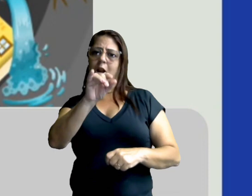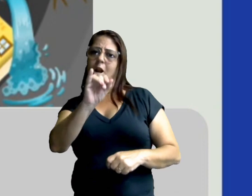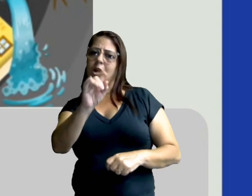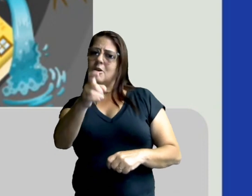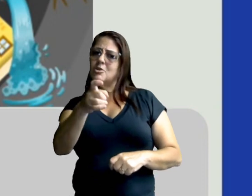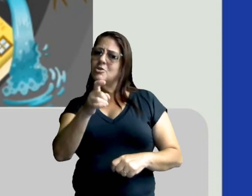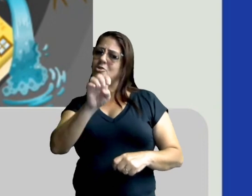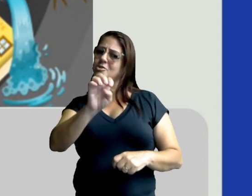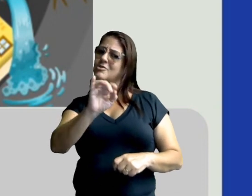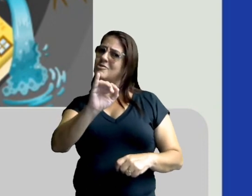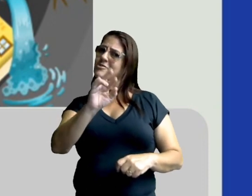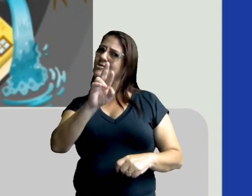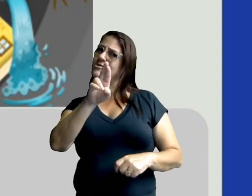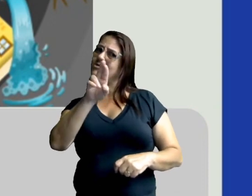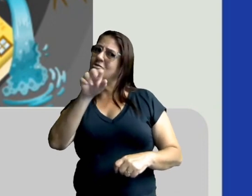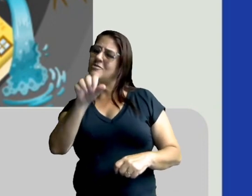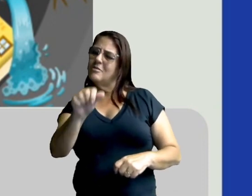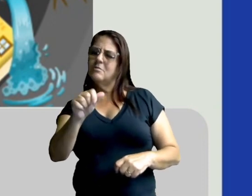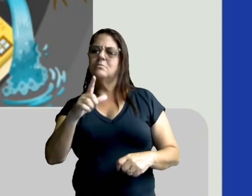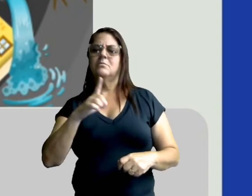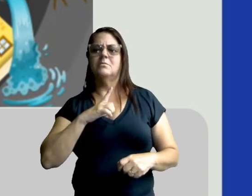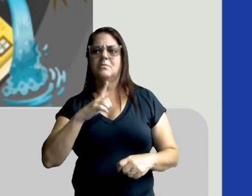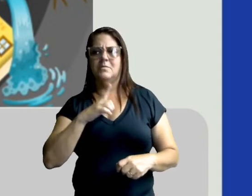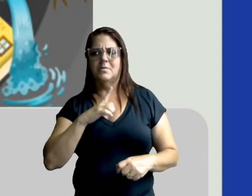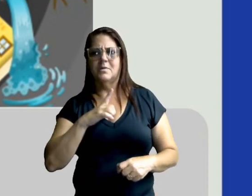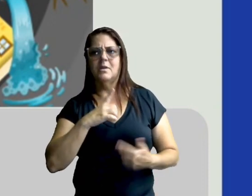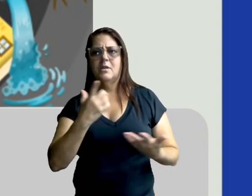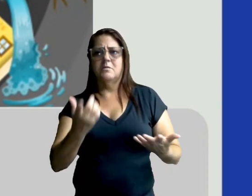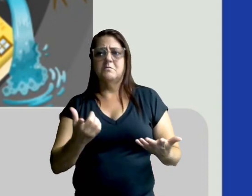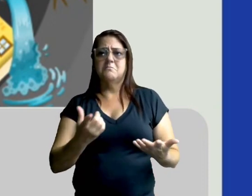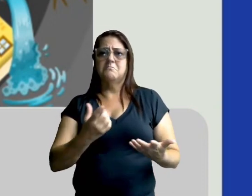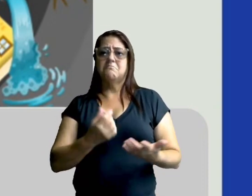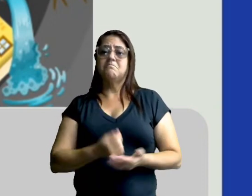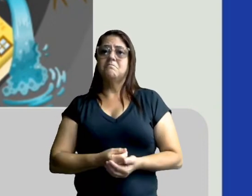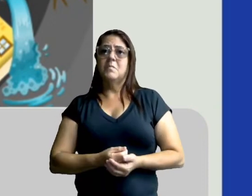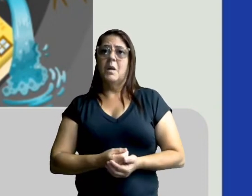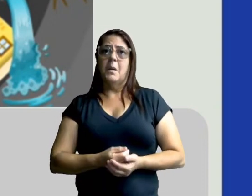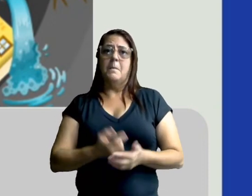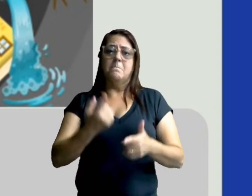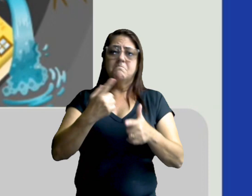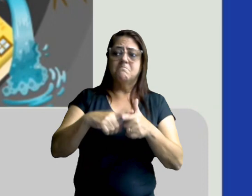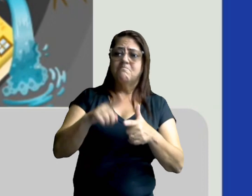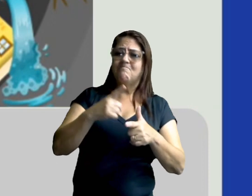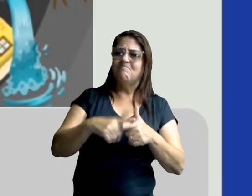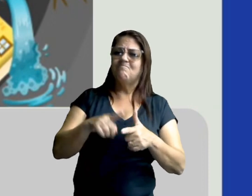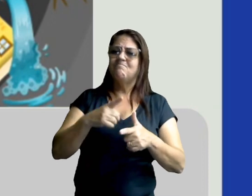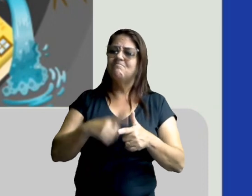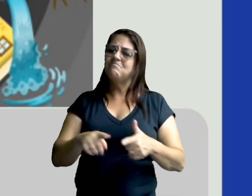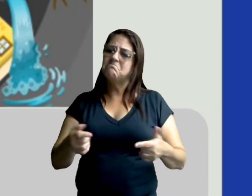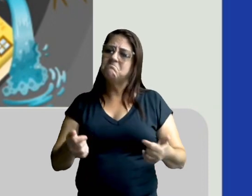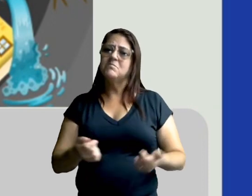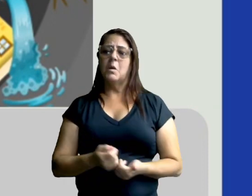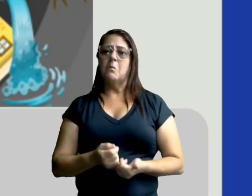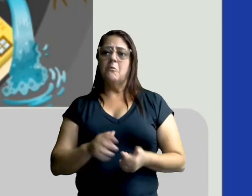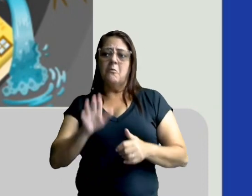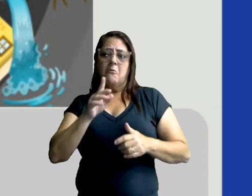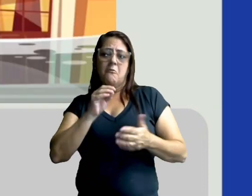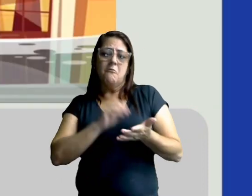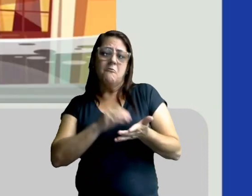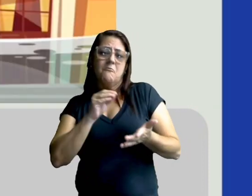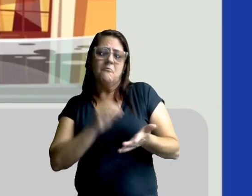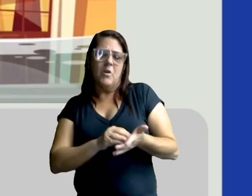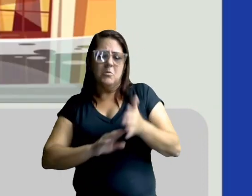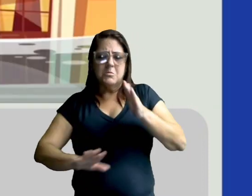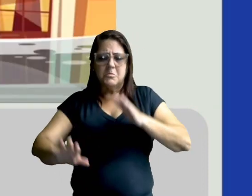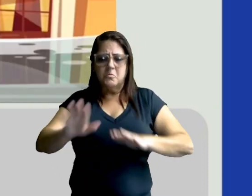lixeira. Já estamos tendo, gente, e vivendo com grandes prejuízos, tá? Com a falta de cuidado com o